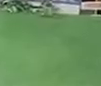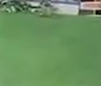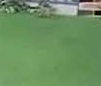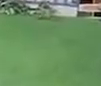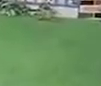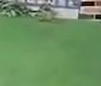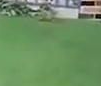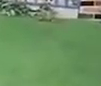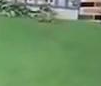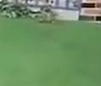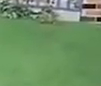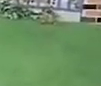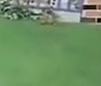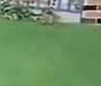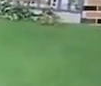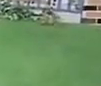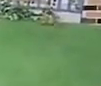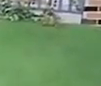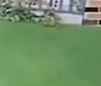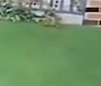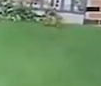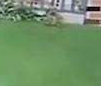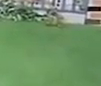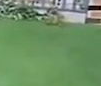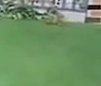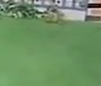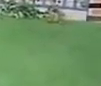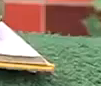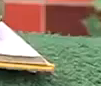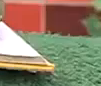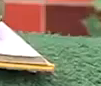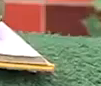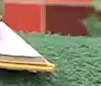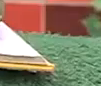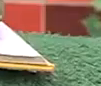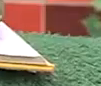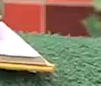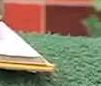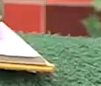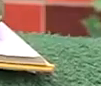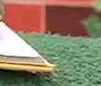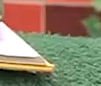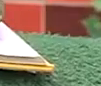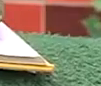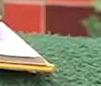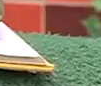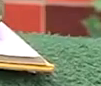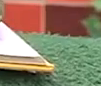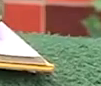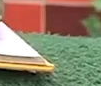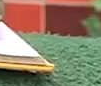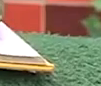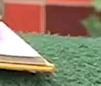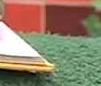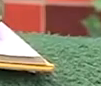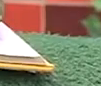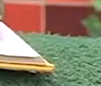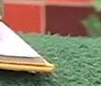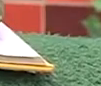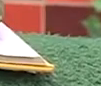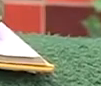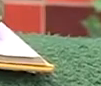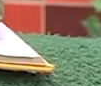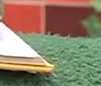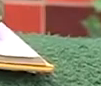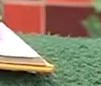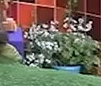repente, será que na sua biblioteca teria alguma coisa a mais para me ajudar? Oxente, Ludovico, é claro que tem, mas eu acho que eu posso